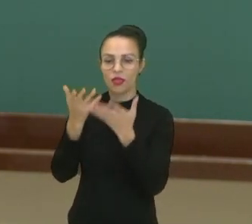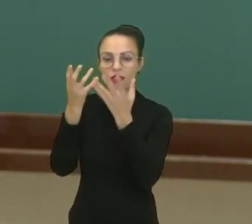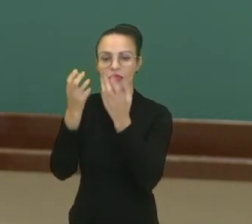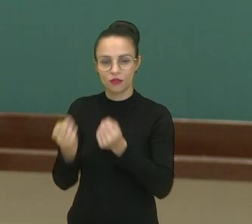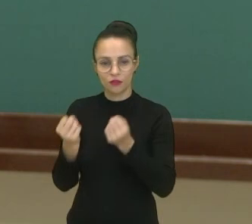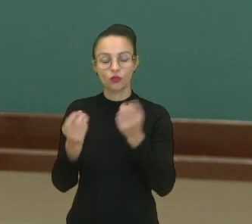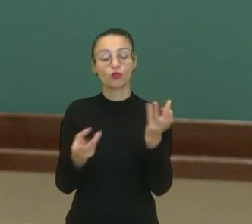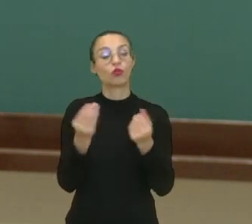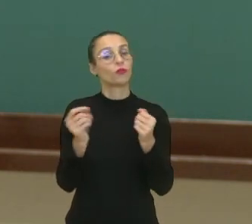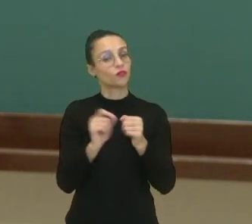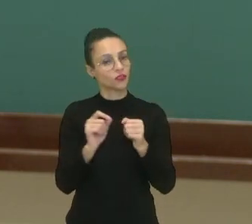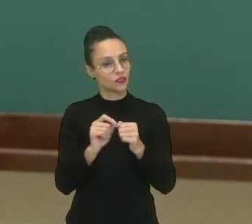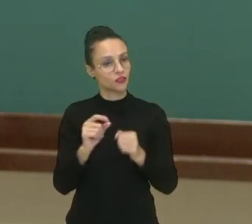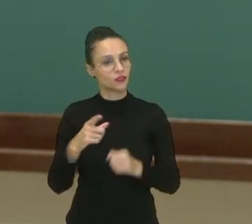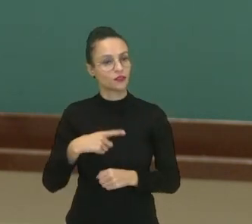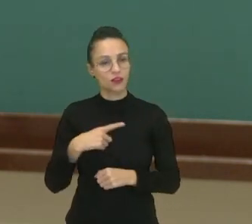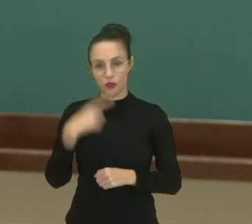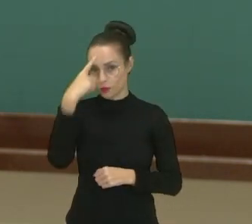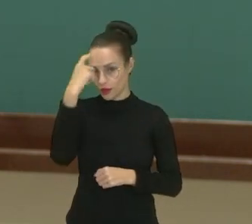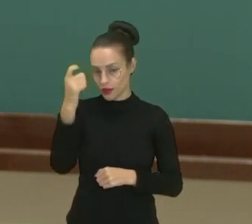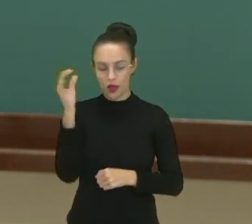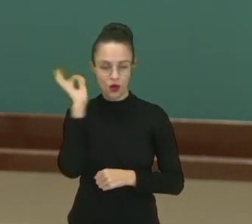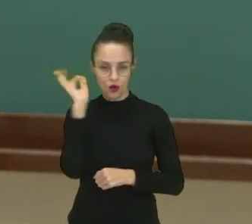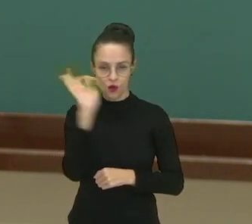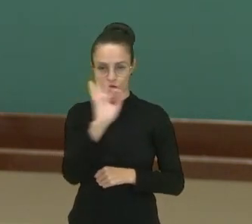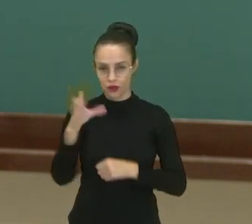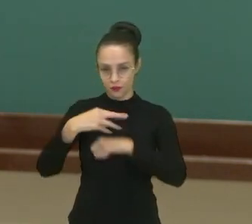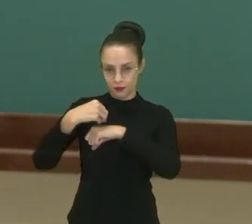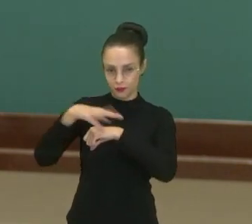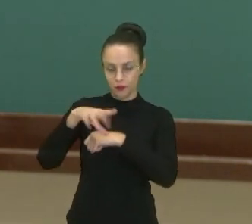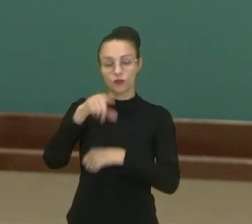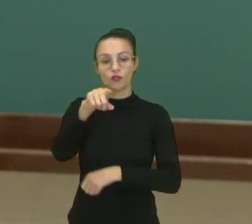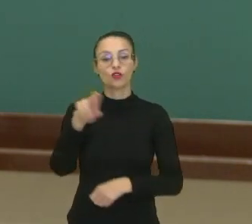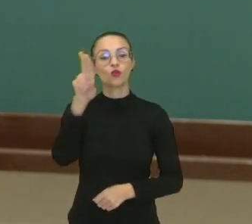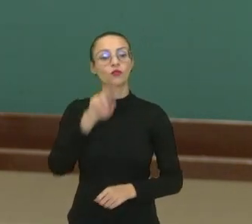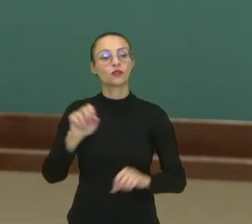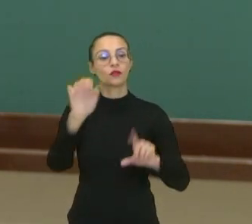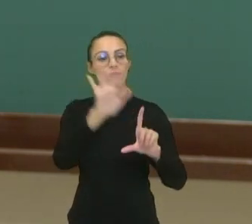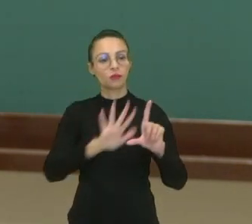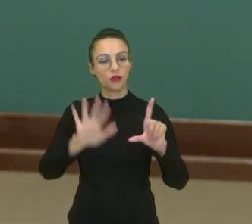Como fazer isso? Tenho uma ideia ótima para você. Use a plataforma